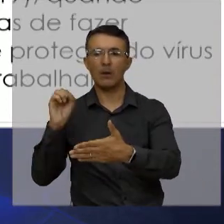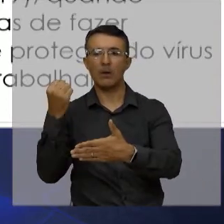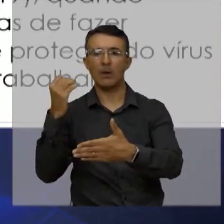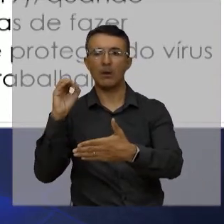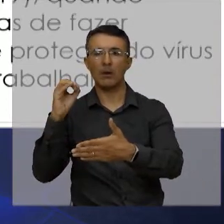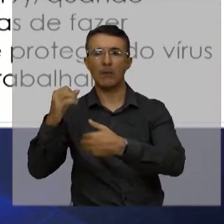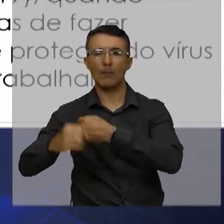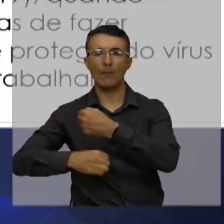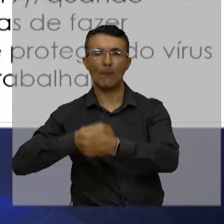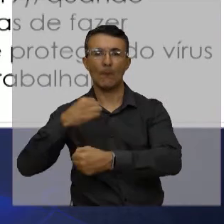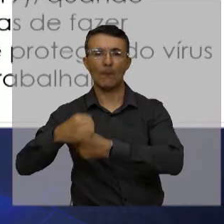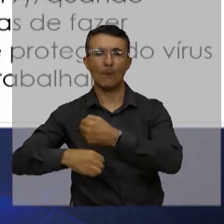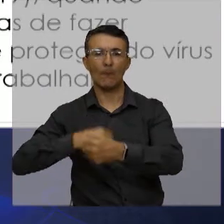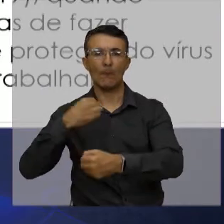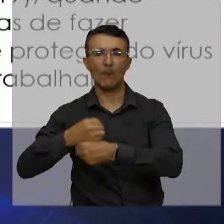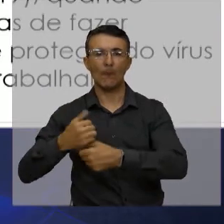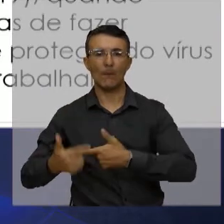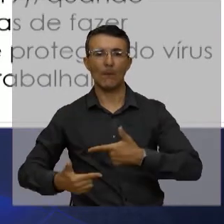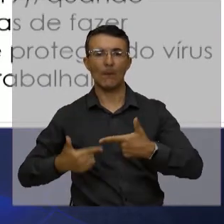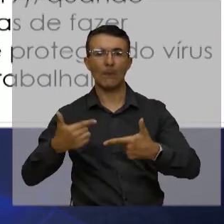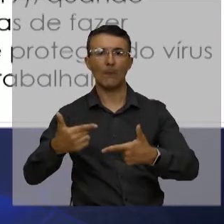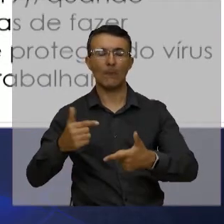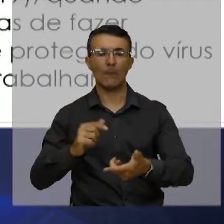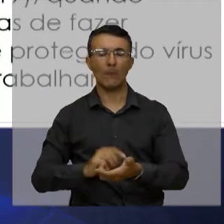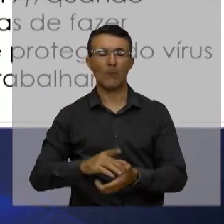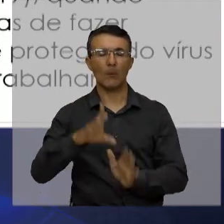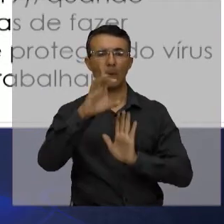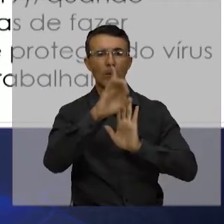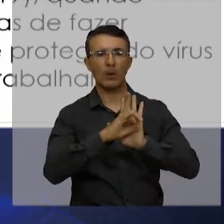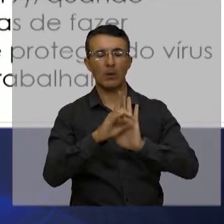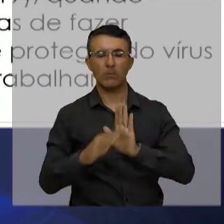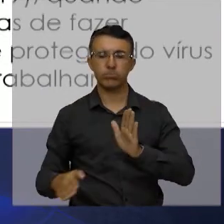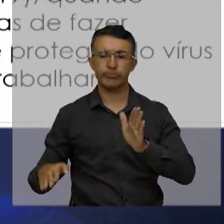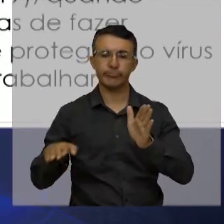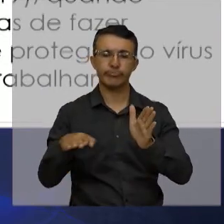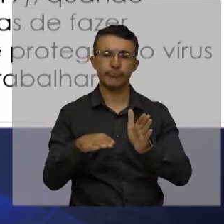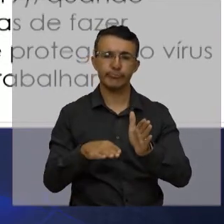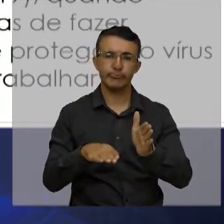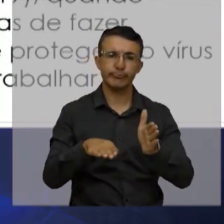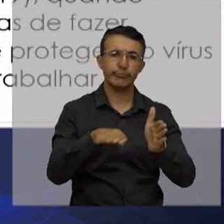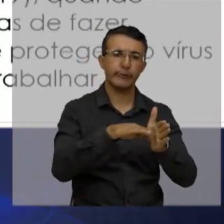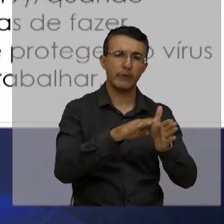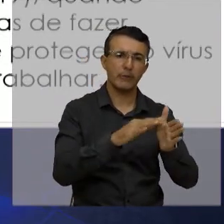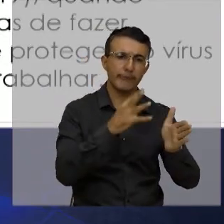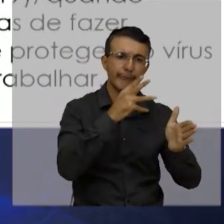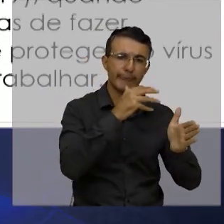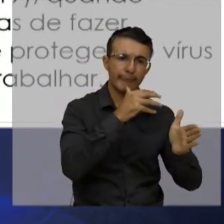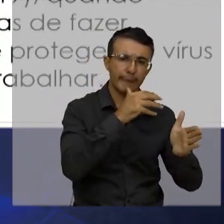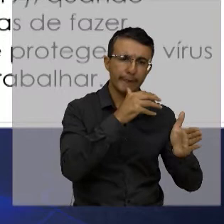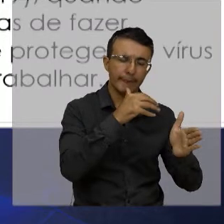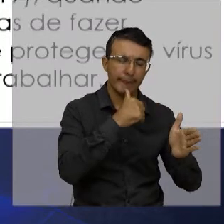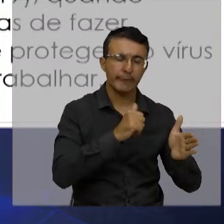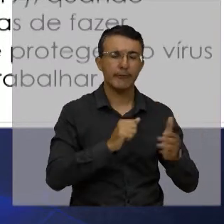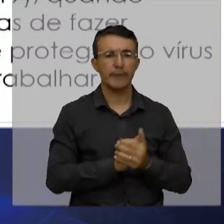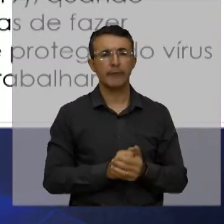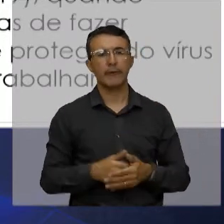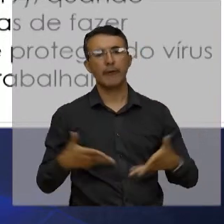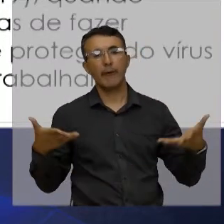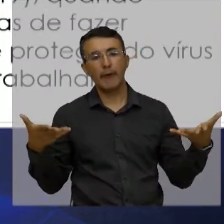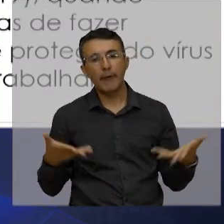os direitos foram chegando gradativamente. Mas ainda hoje há